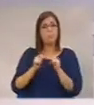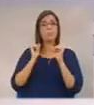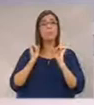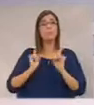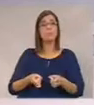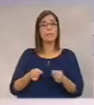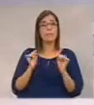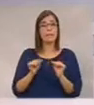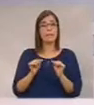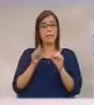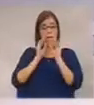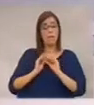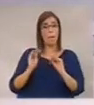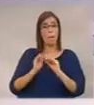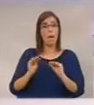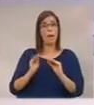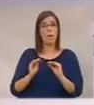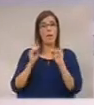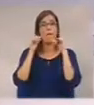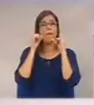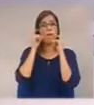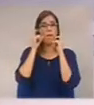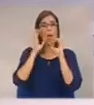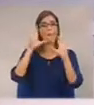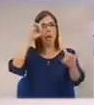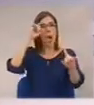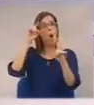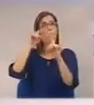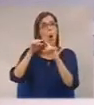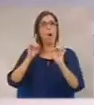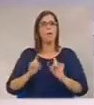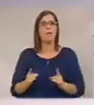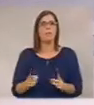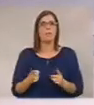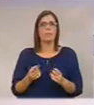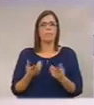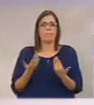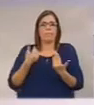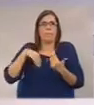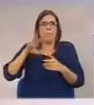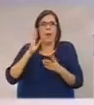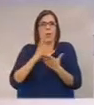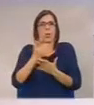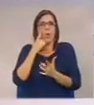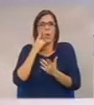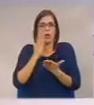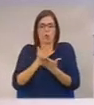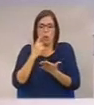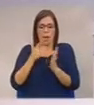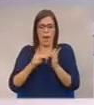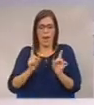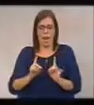partida desta formação era a fotografia, mas o objetivo final foi muito para além dos conhecimentos